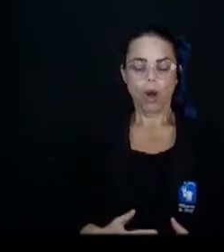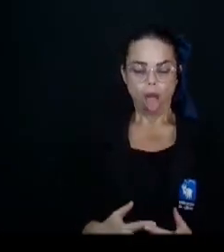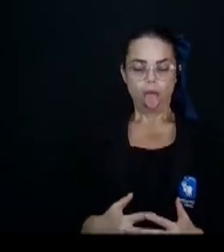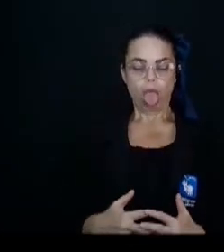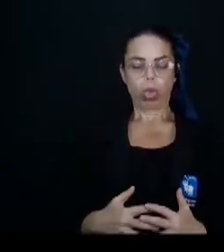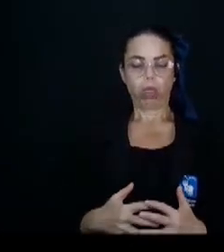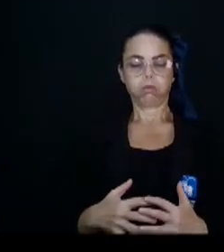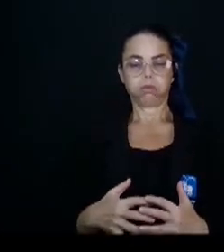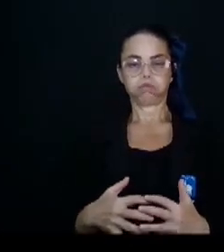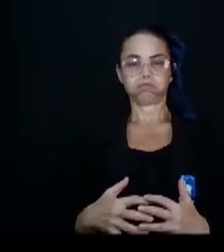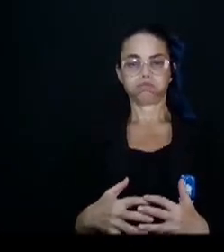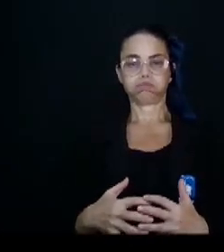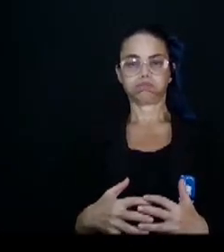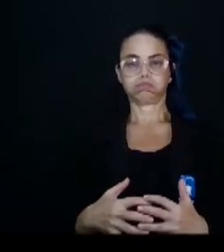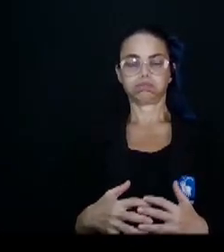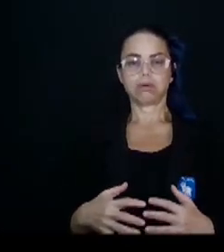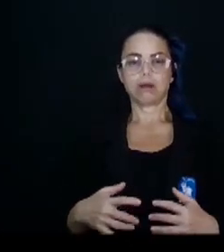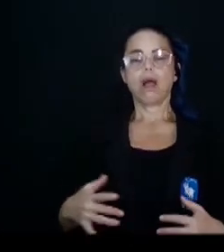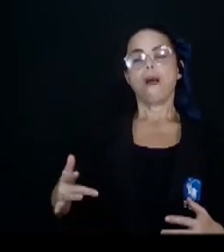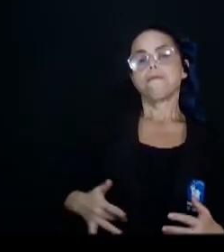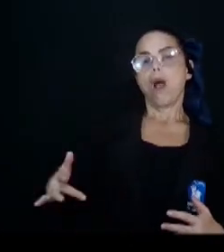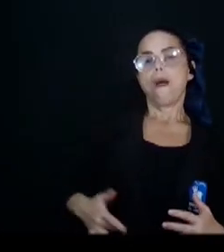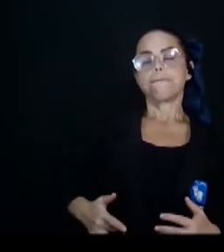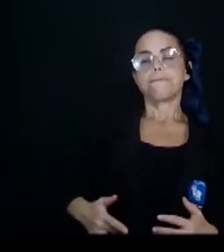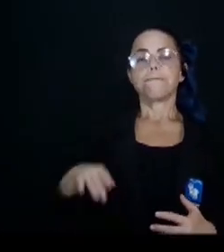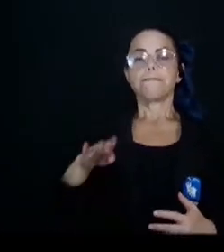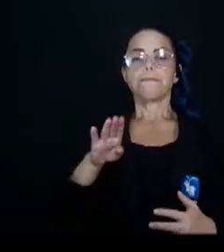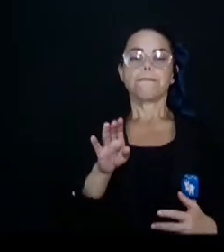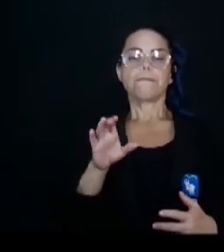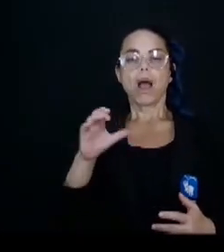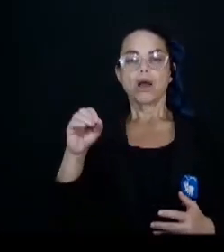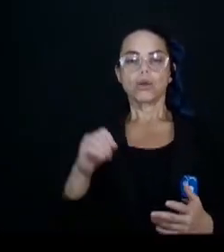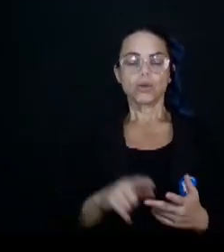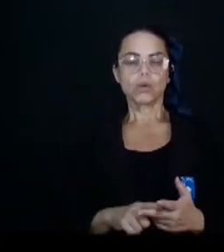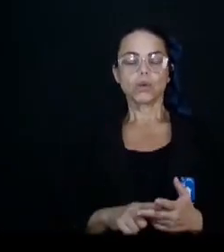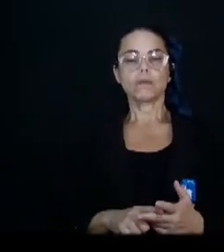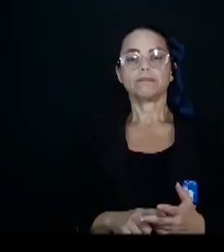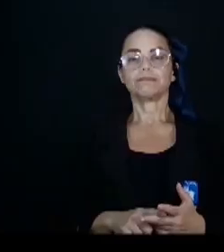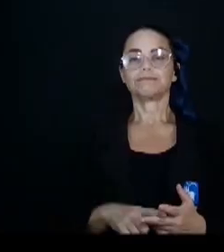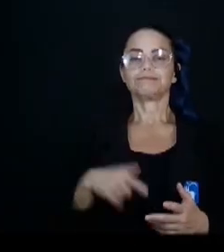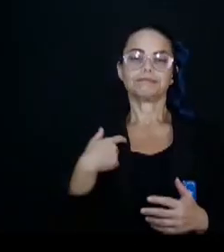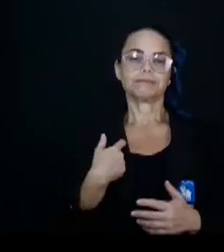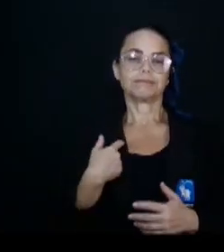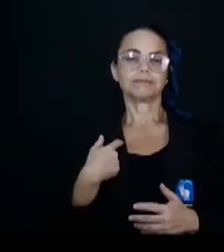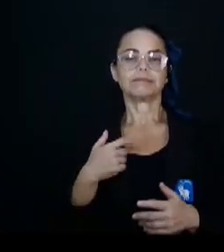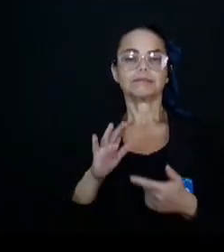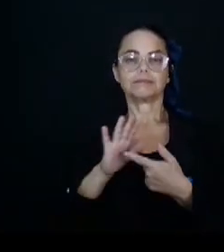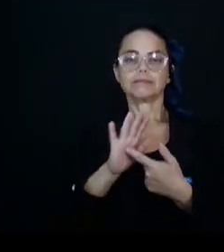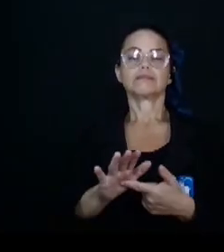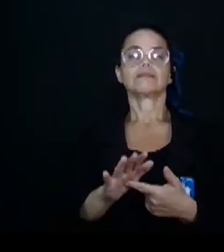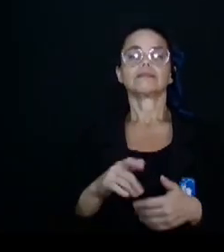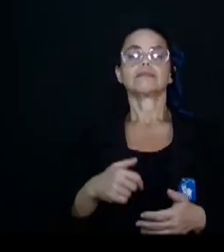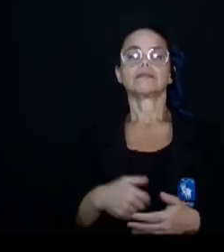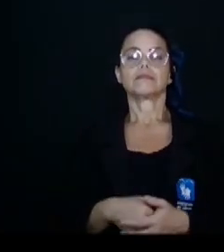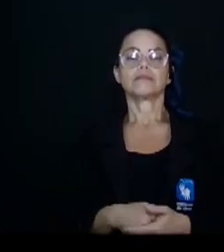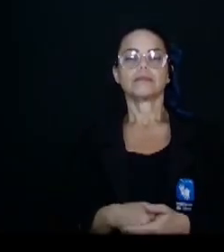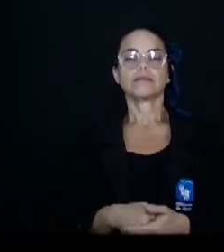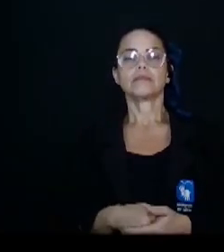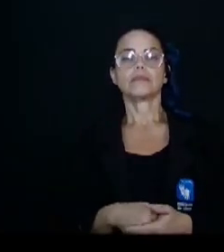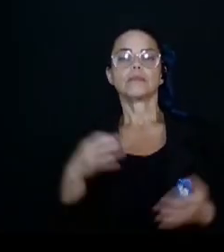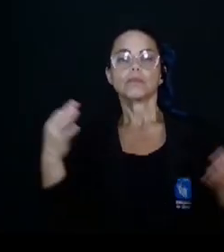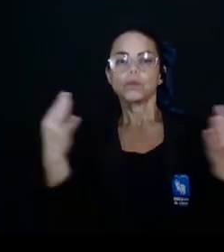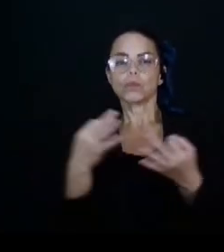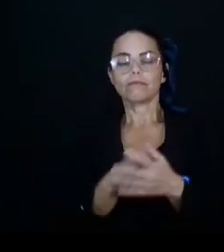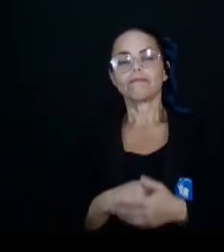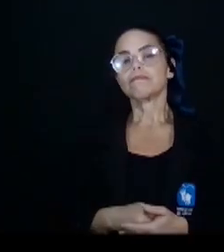fígado, pode aumentar o baço, e essa ser uma manifestação clínica que o paciente apresente. Perfeito, Jamile. E no caso, falando